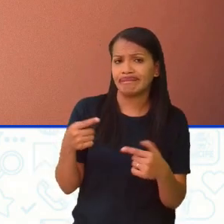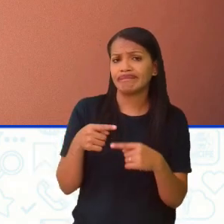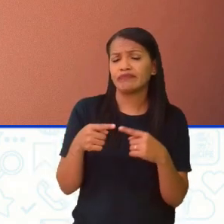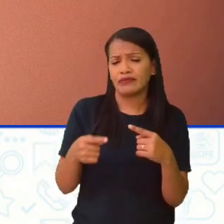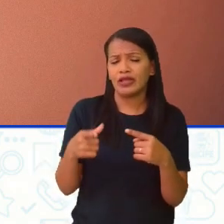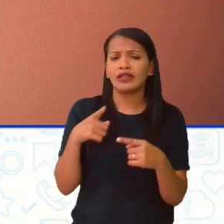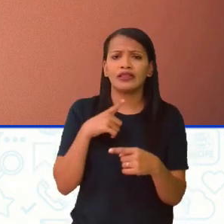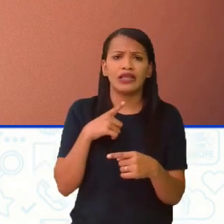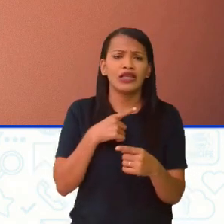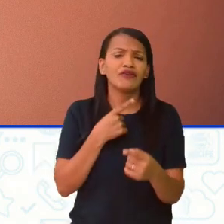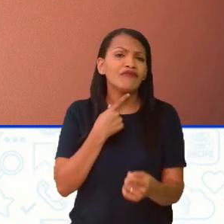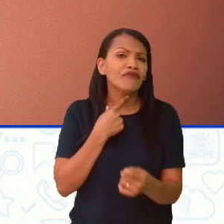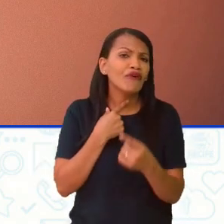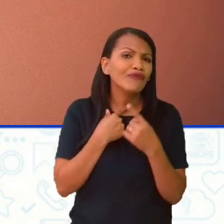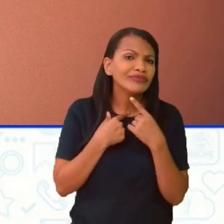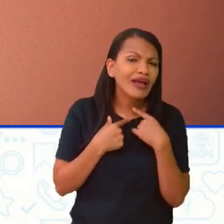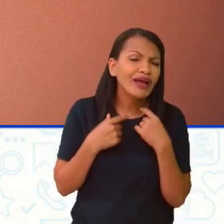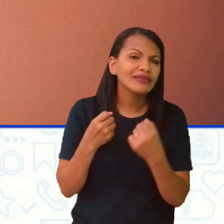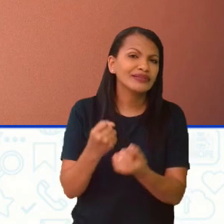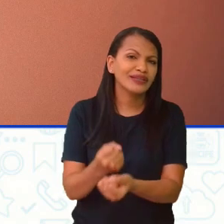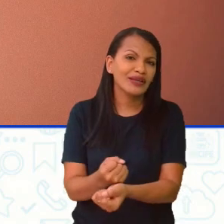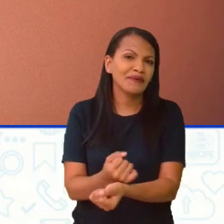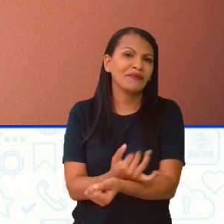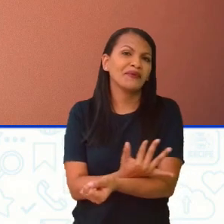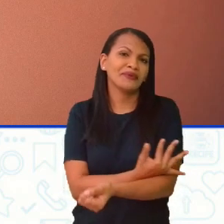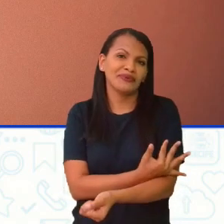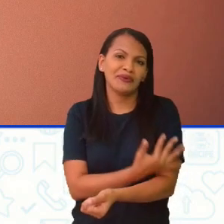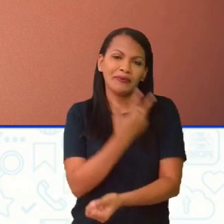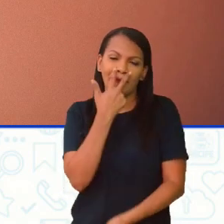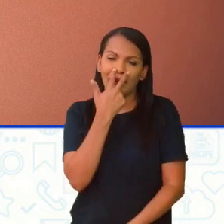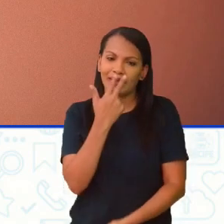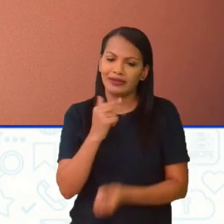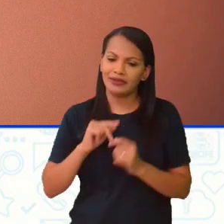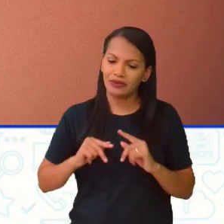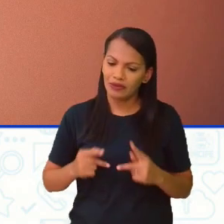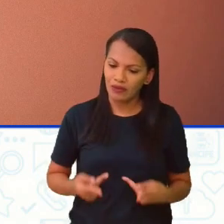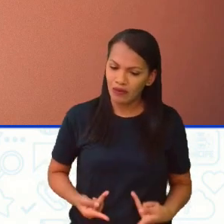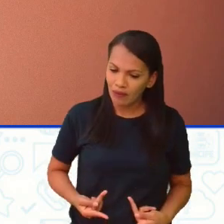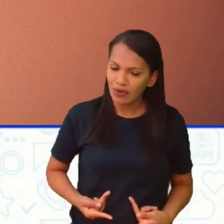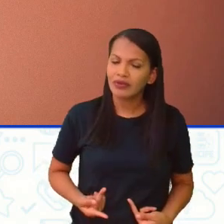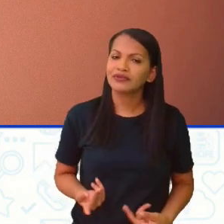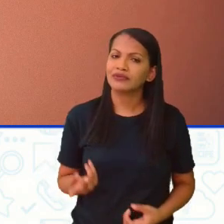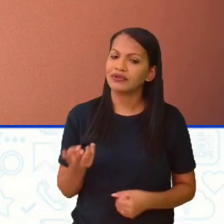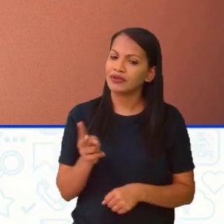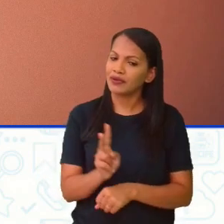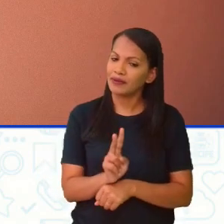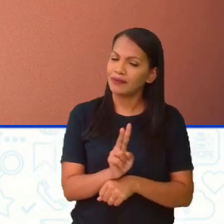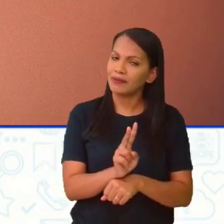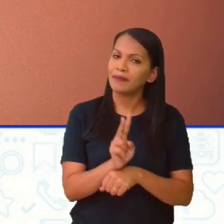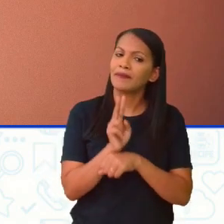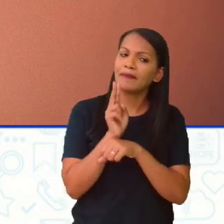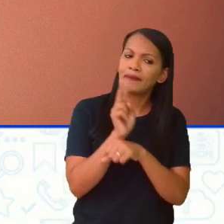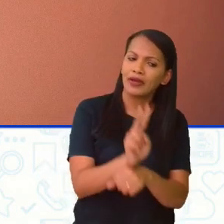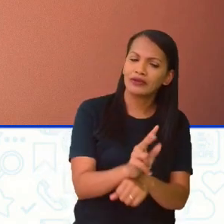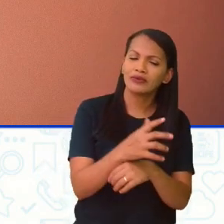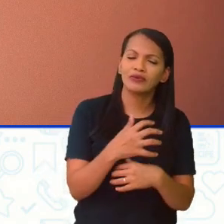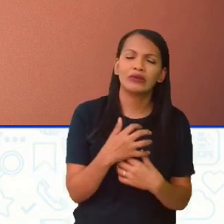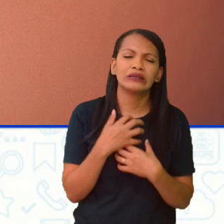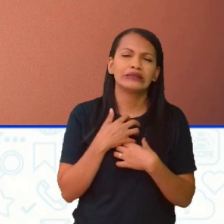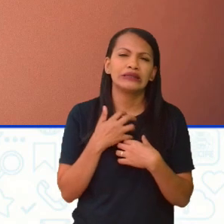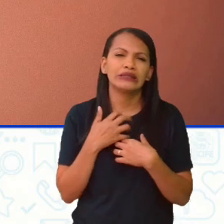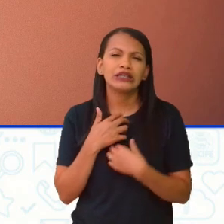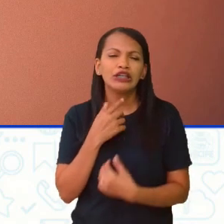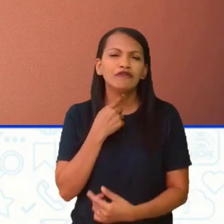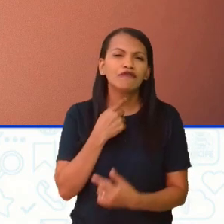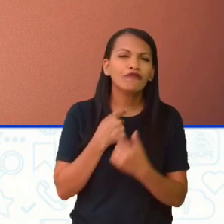assume desejos e emoções que são muito humanas, né? Então a gente empresta essa capacidade humana de sentir, de ter